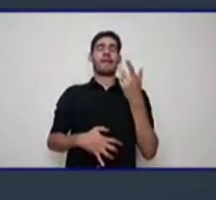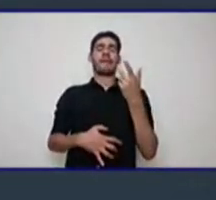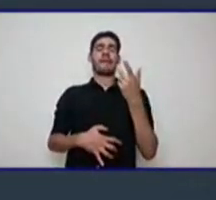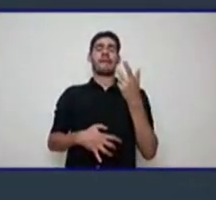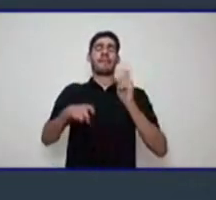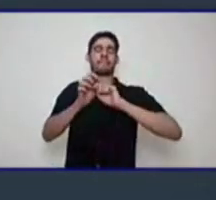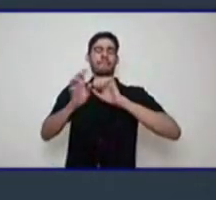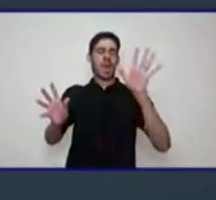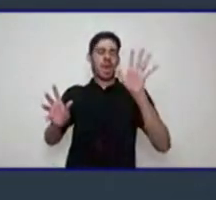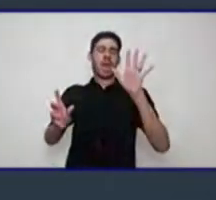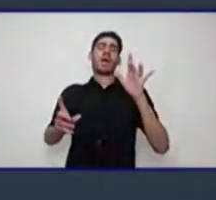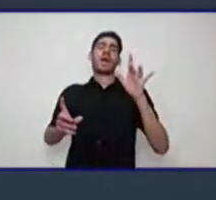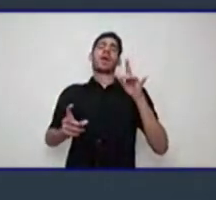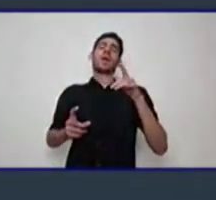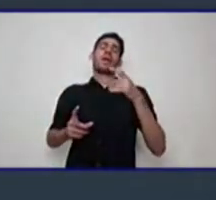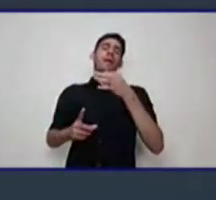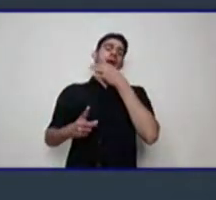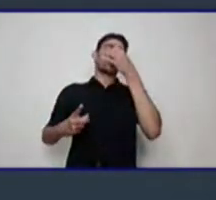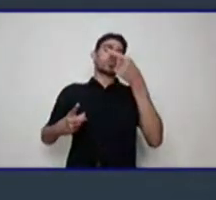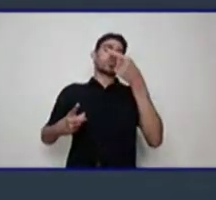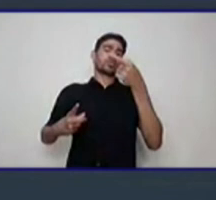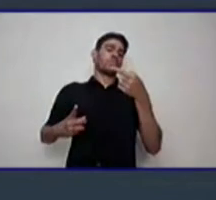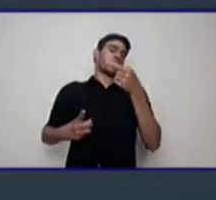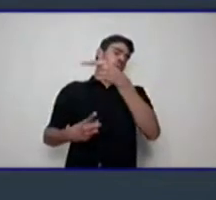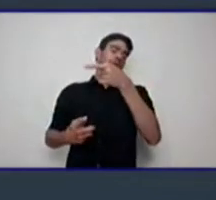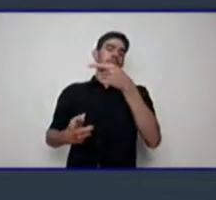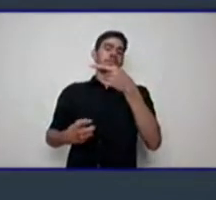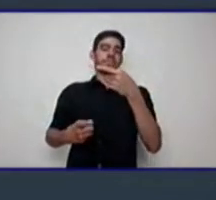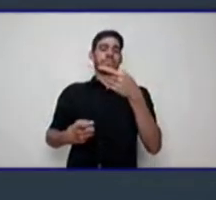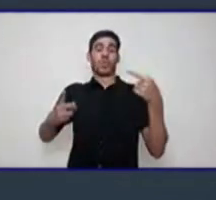luz sobre esse ponto,